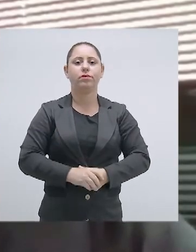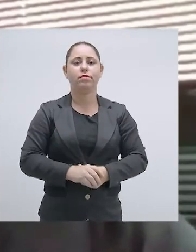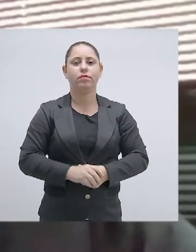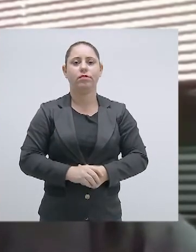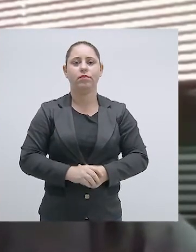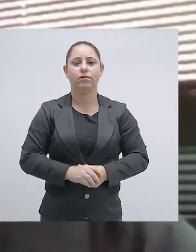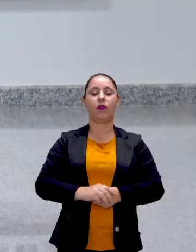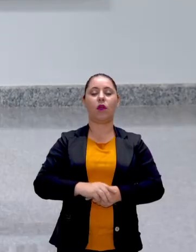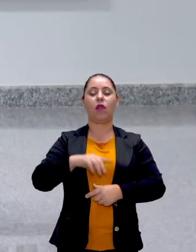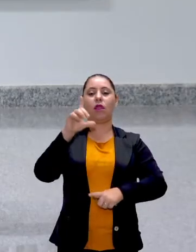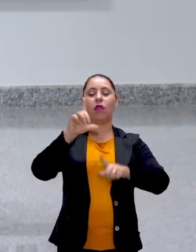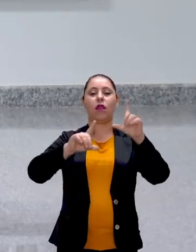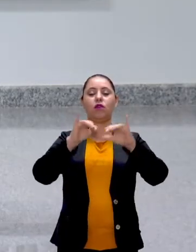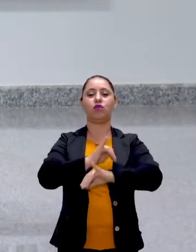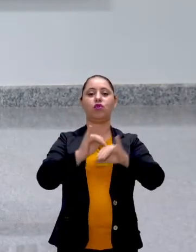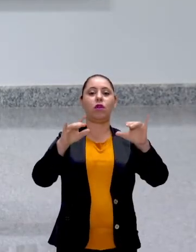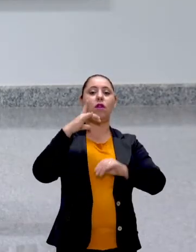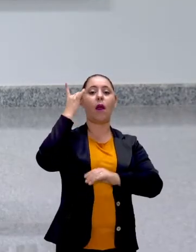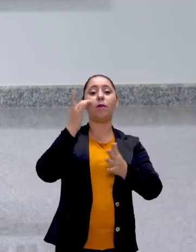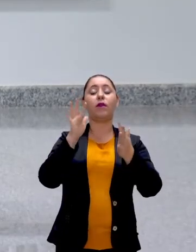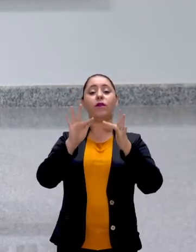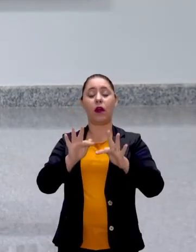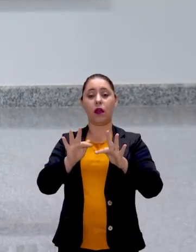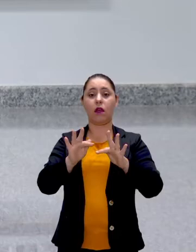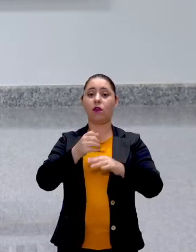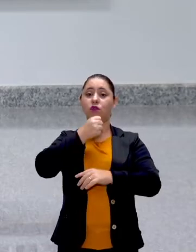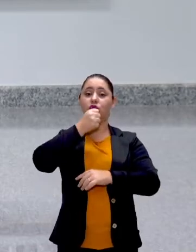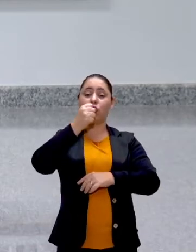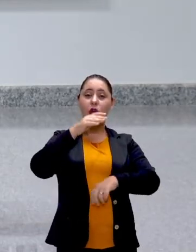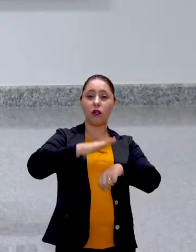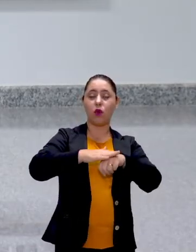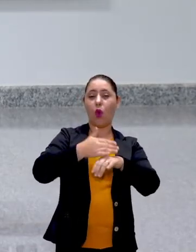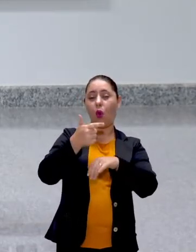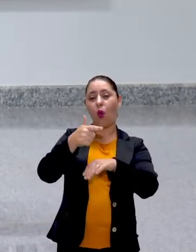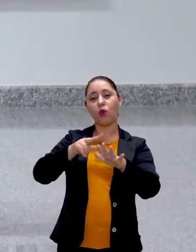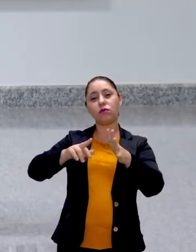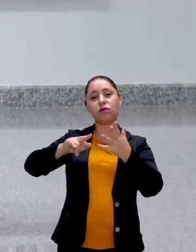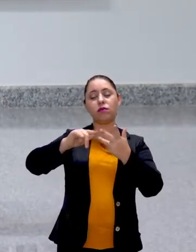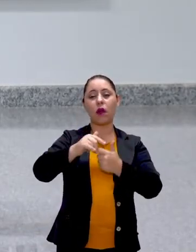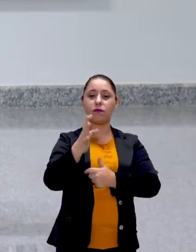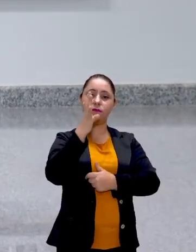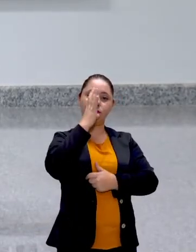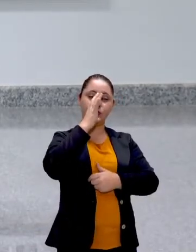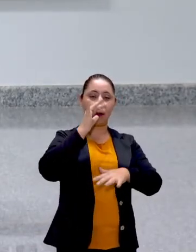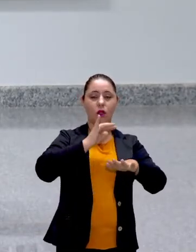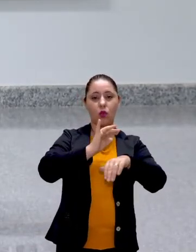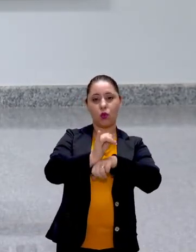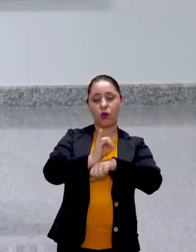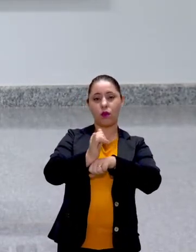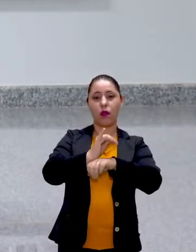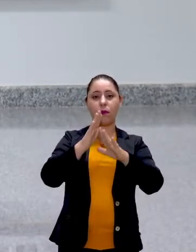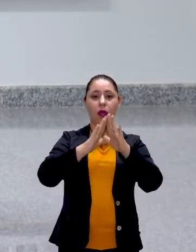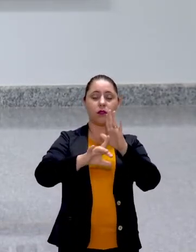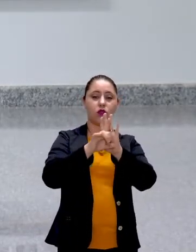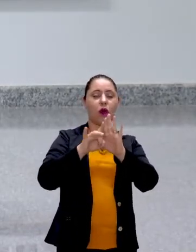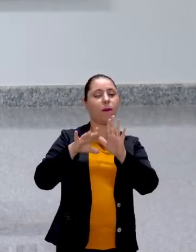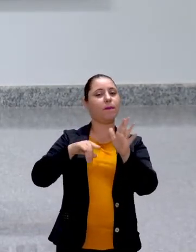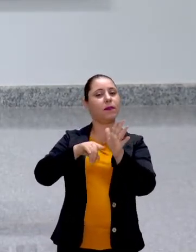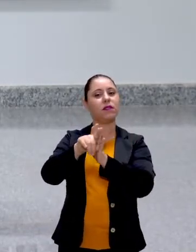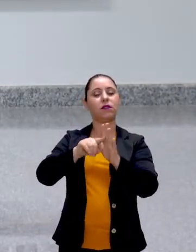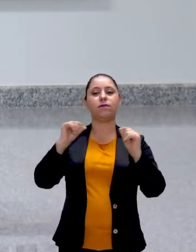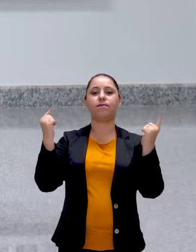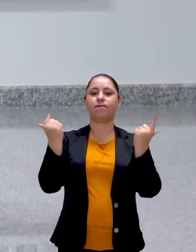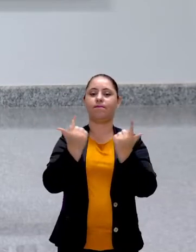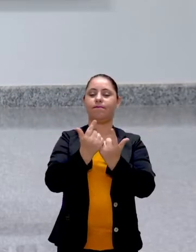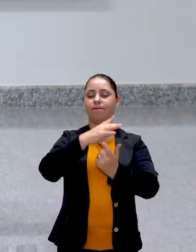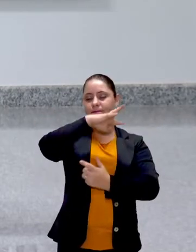no tratamento. O Jornal Parlamentar fica por aqui. Essas e outras reportagens você confere no YouTube da Casa de Leis.